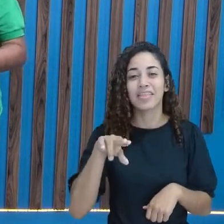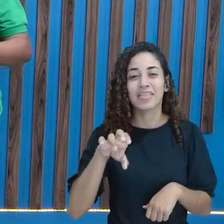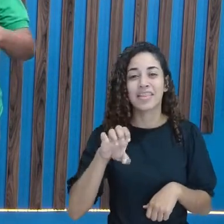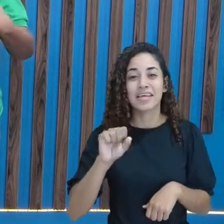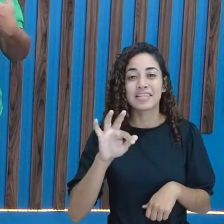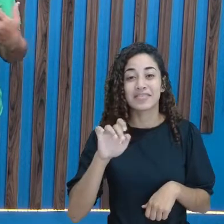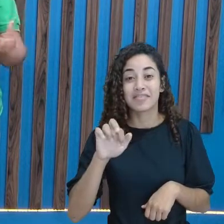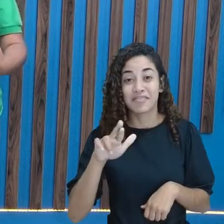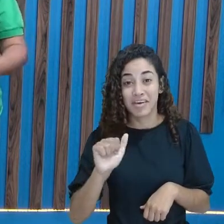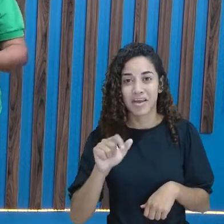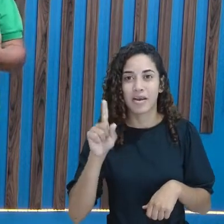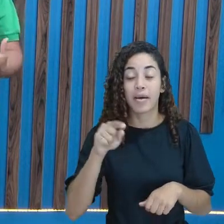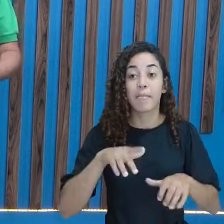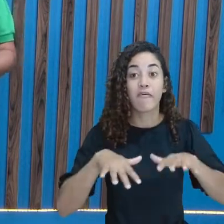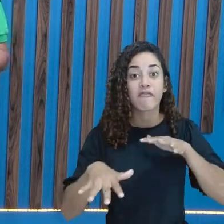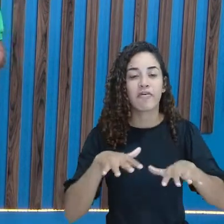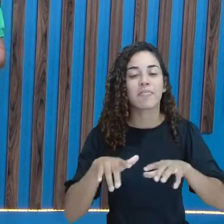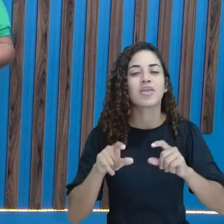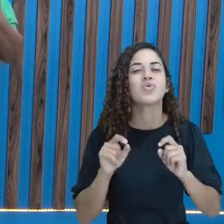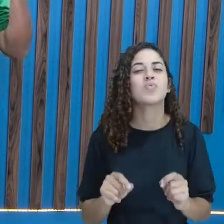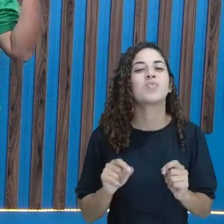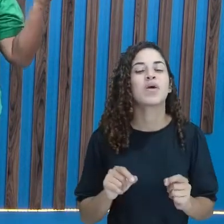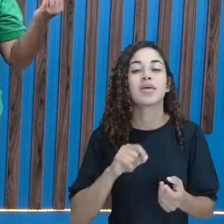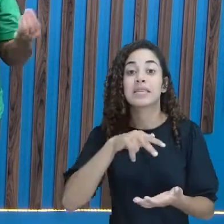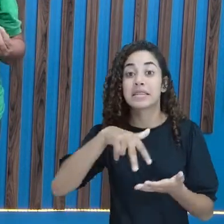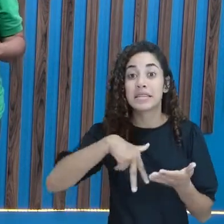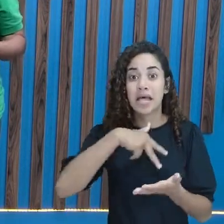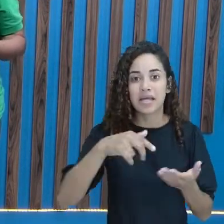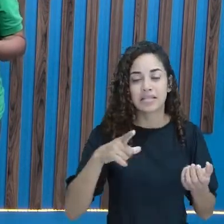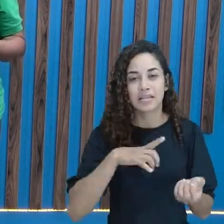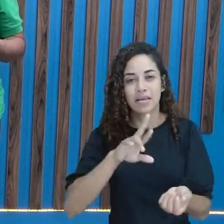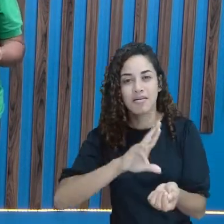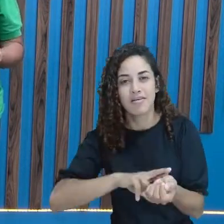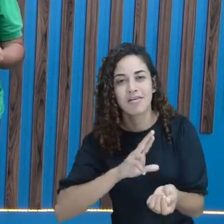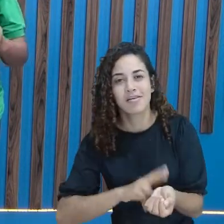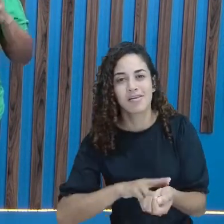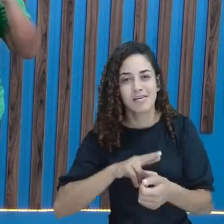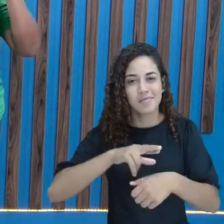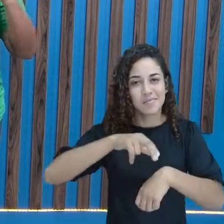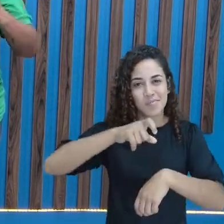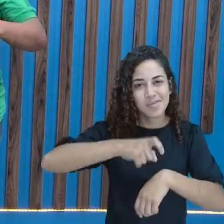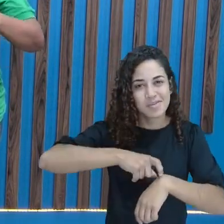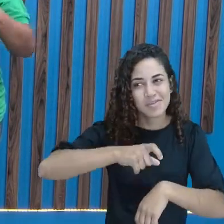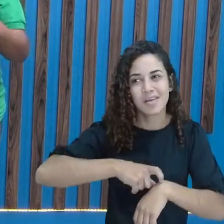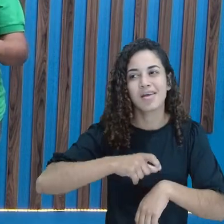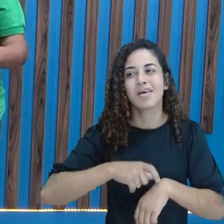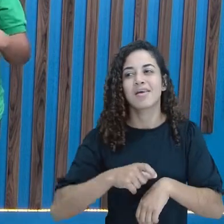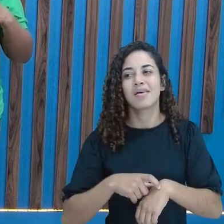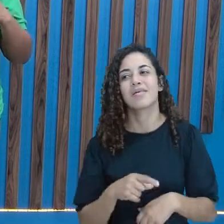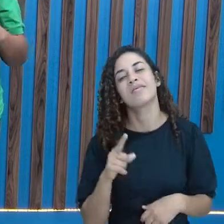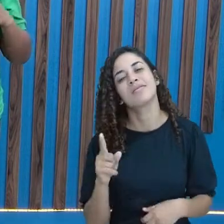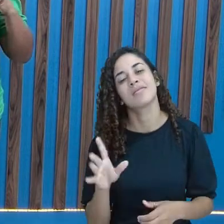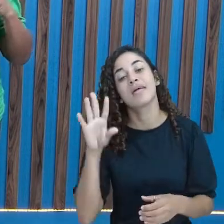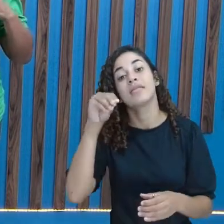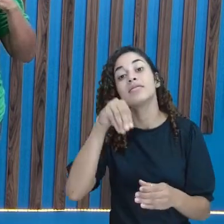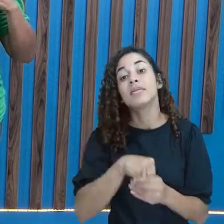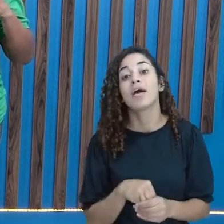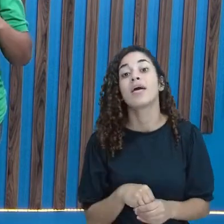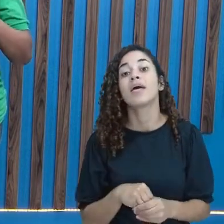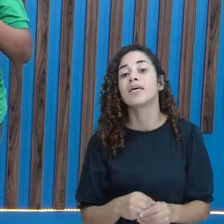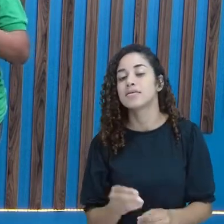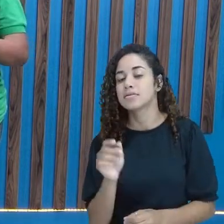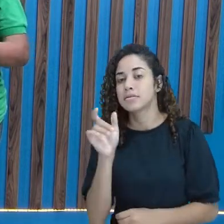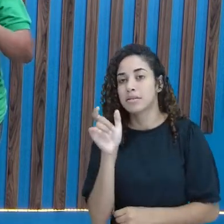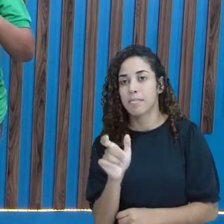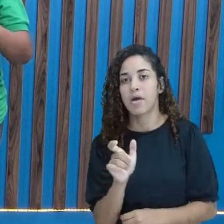movimento era uma dança, vocês perceberam, tinha o ritmo, tinha o tempo, estava aí dentro desses